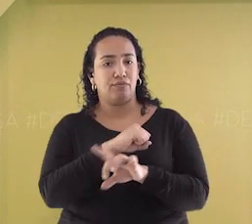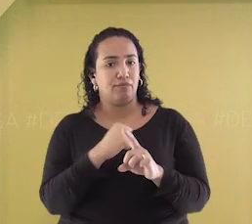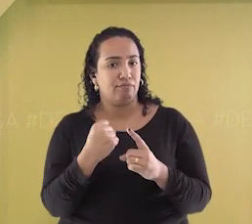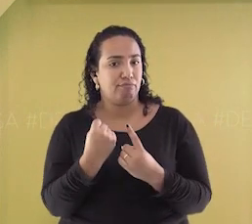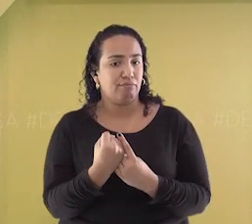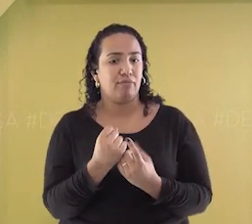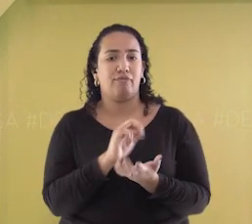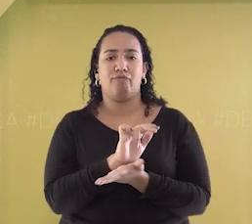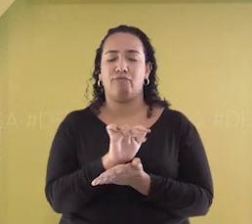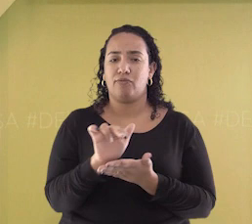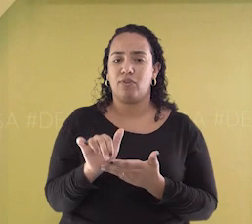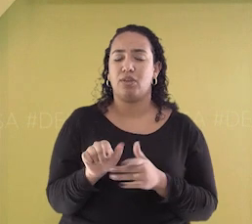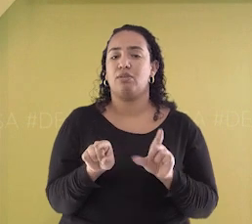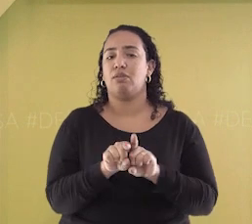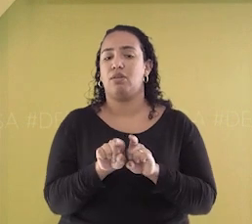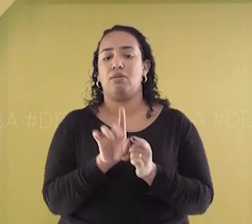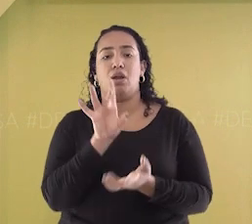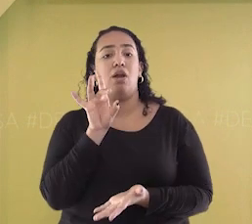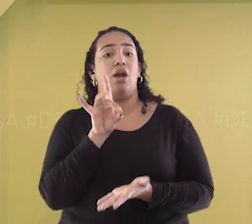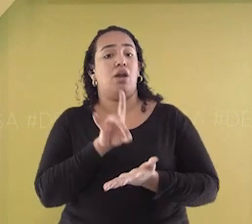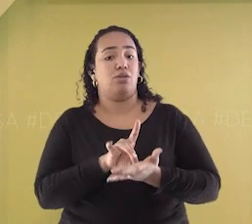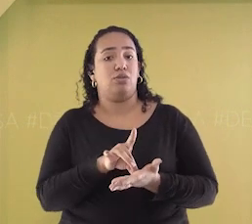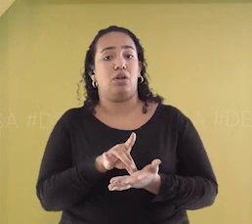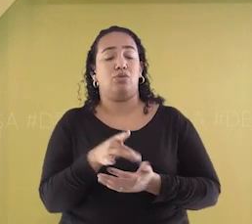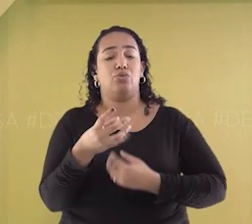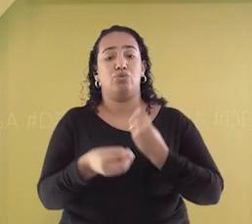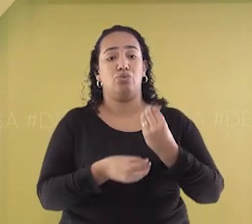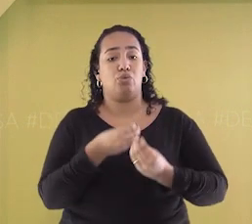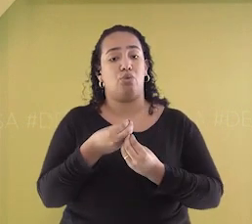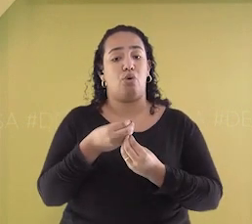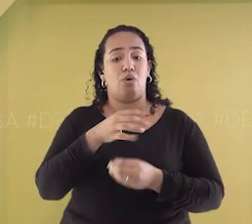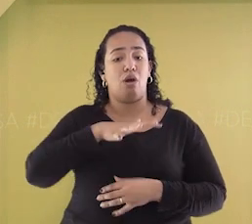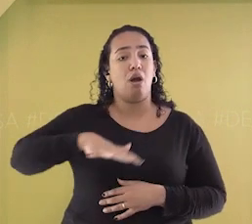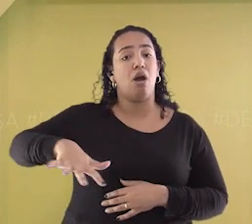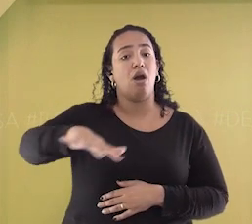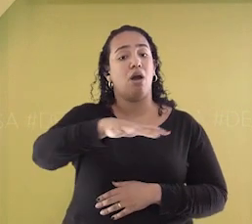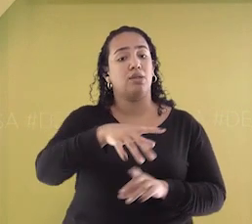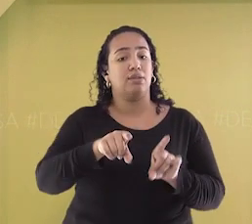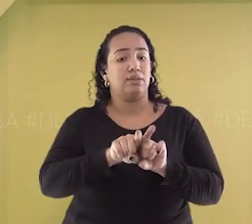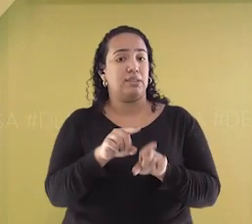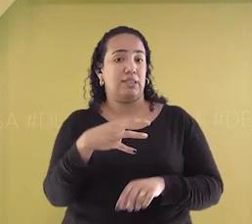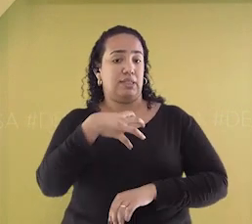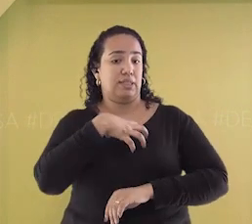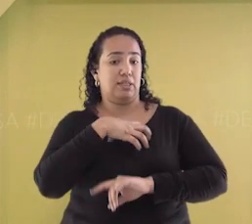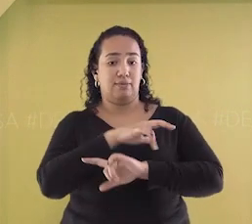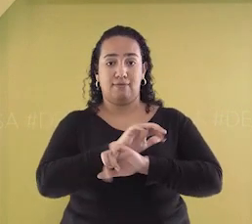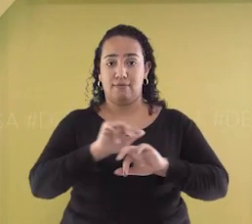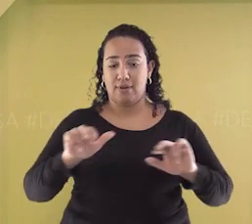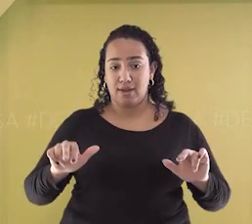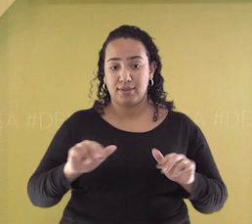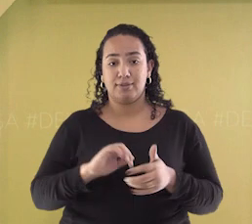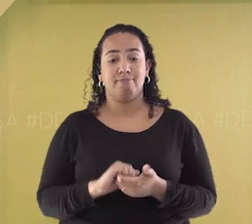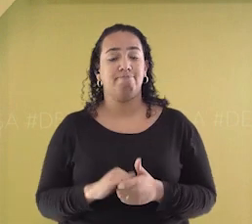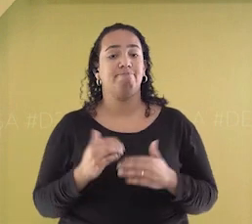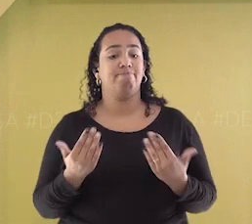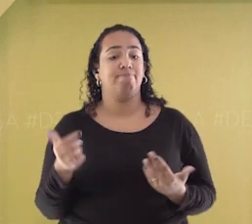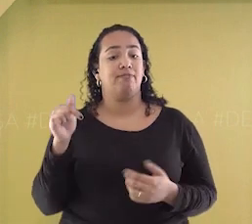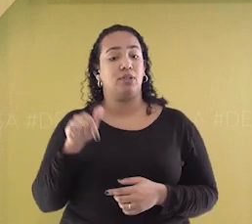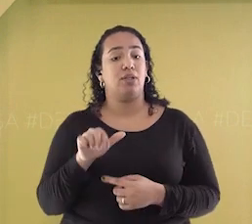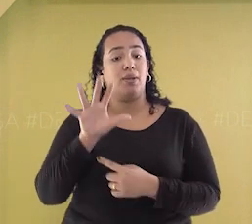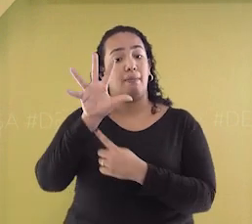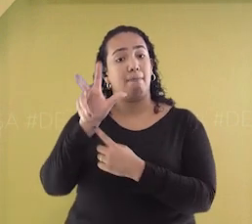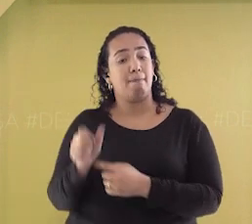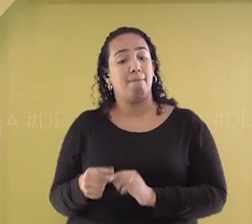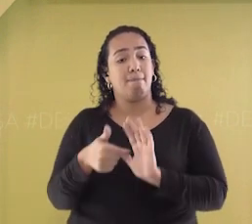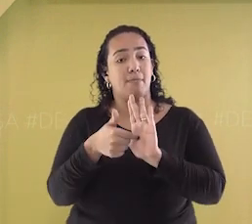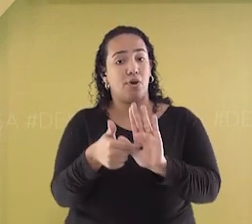sociedade, inclusive a realidade ao nosso redor e os nossos sentimentos. Esse mapa, ele